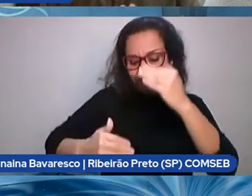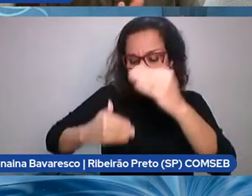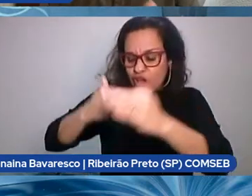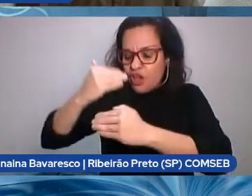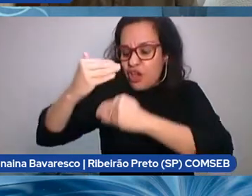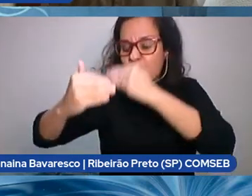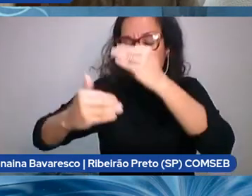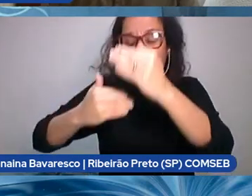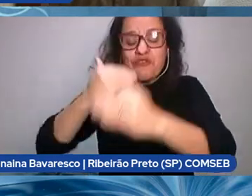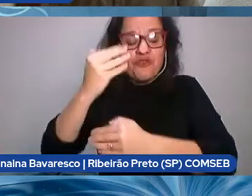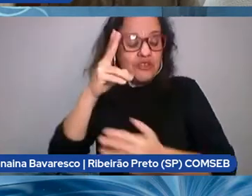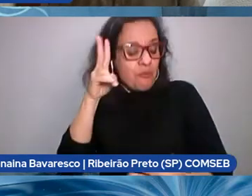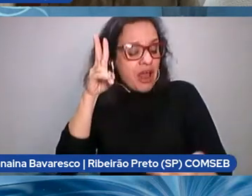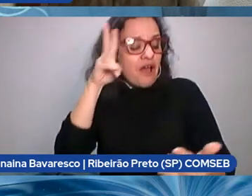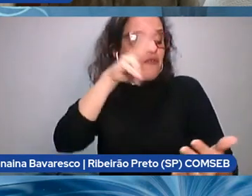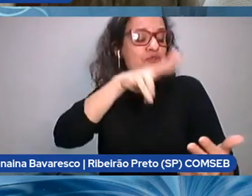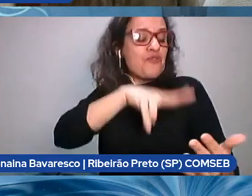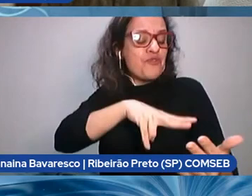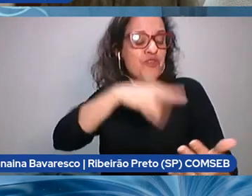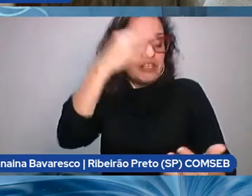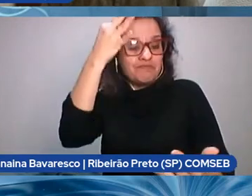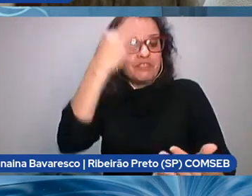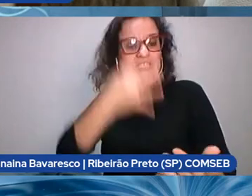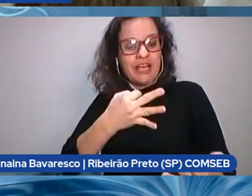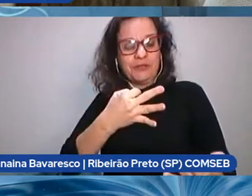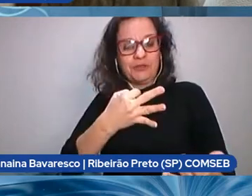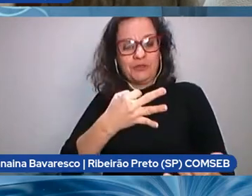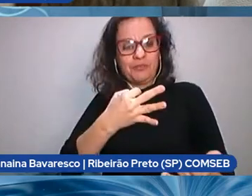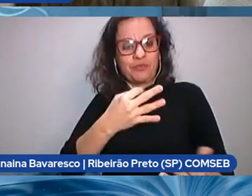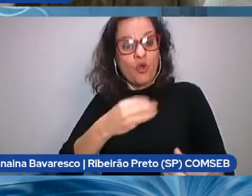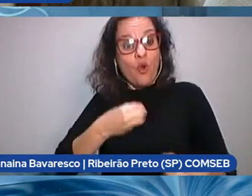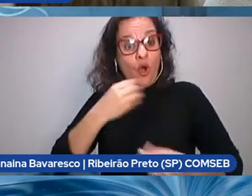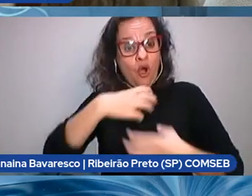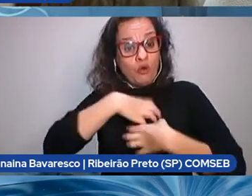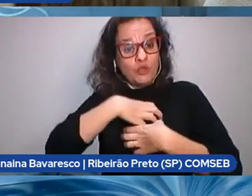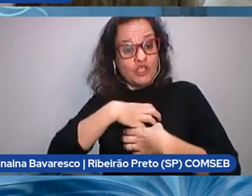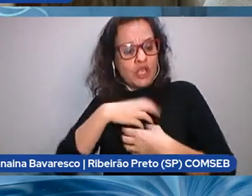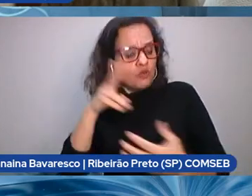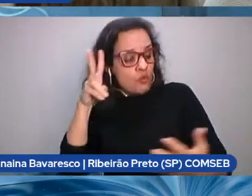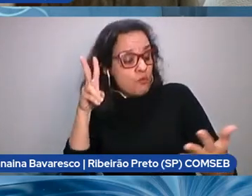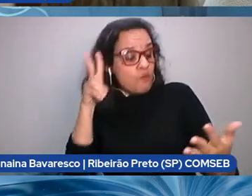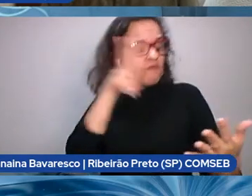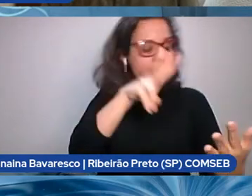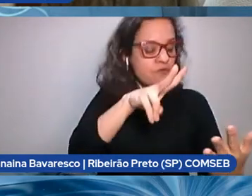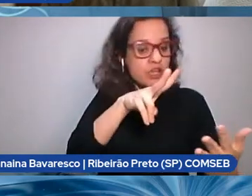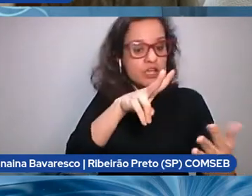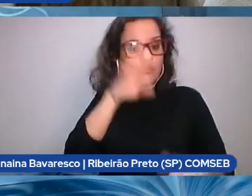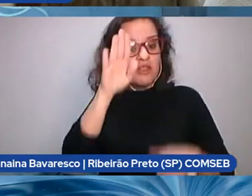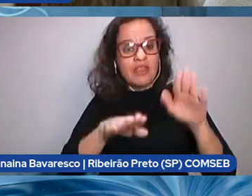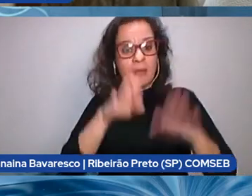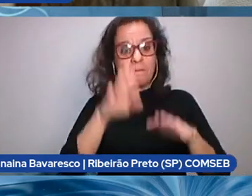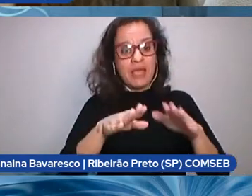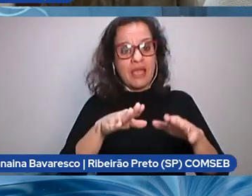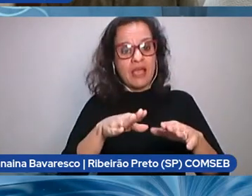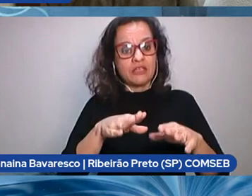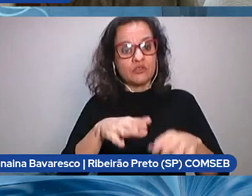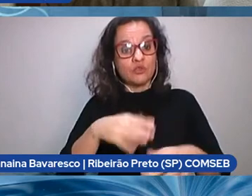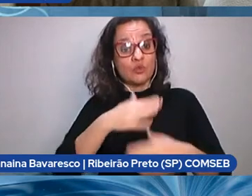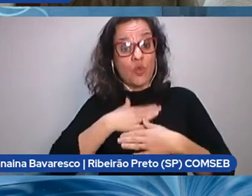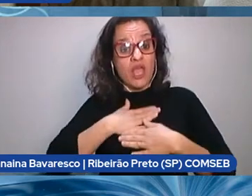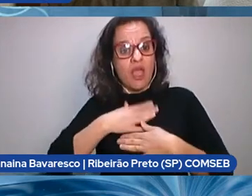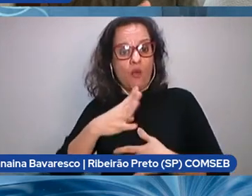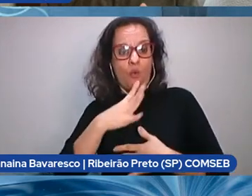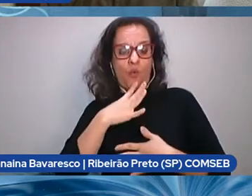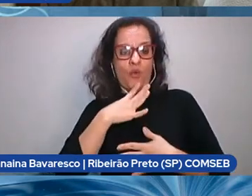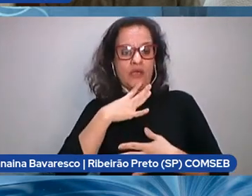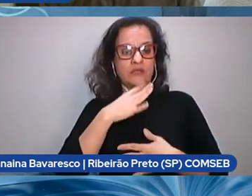para enxergar as coisas. Então, a forma como a gente enxerga qualquer coisa depende muito do que a gente tem de conhecimento. Então,